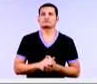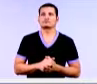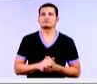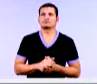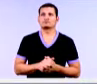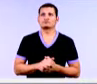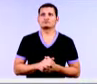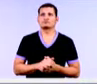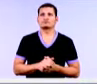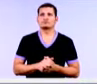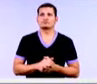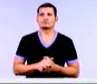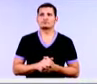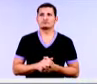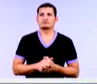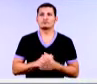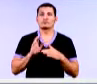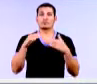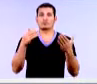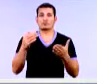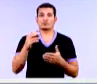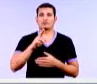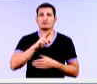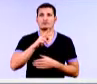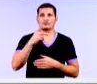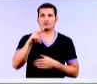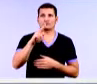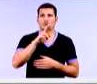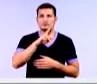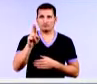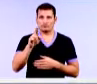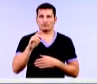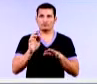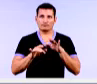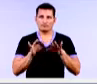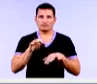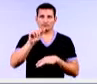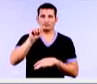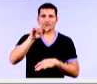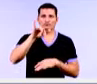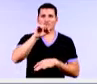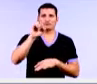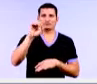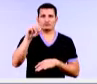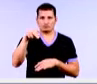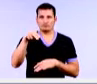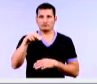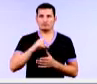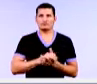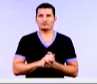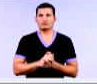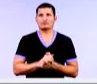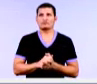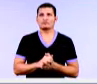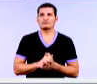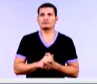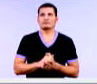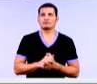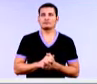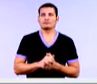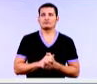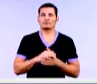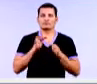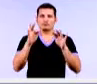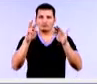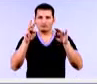F9, olha aí, ó, qual o seu nome? Eu digito Alisson, e aqui, olá Alisson, fim da execução,